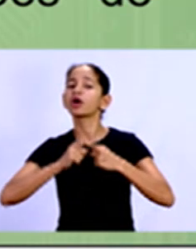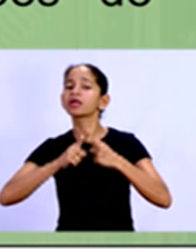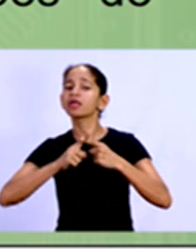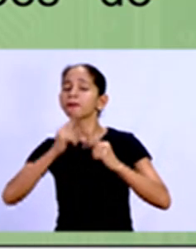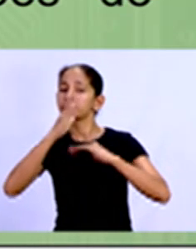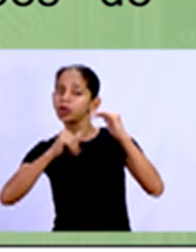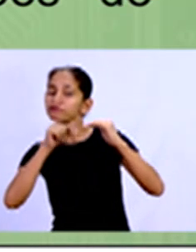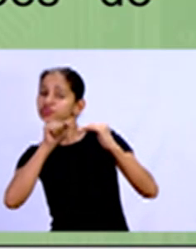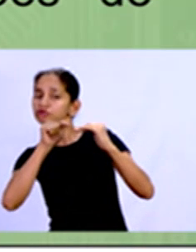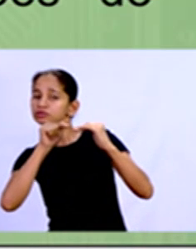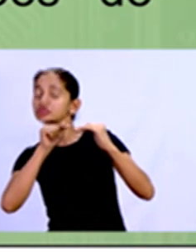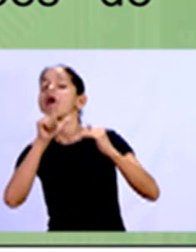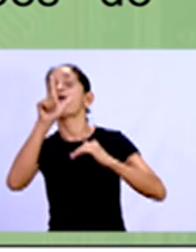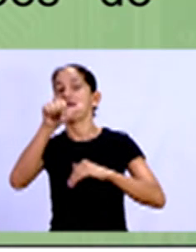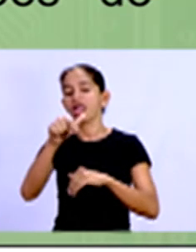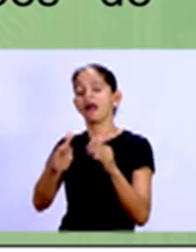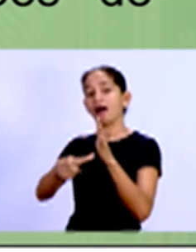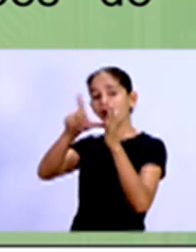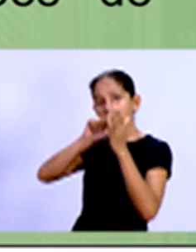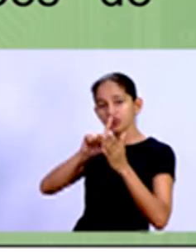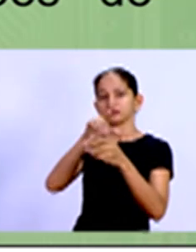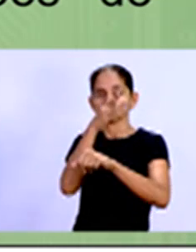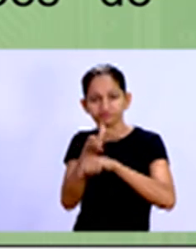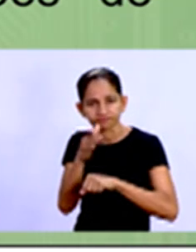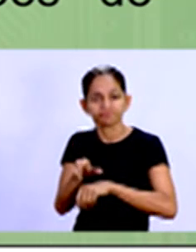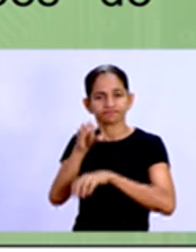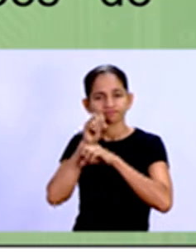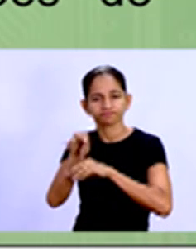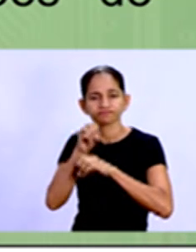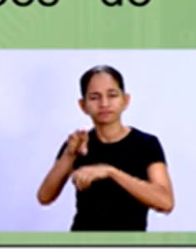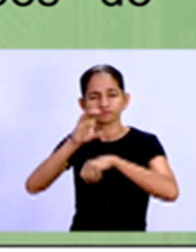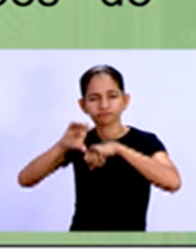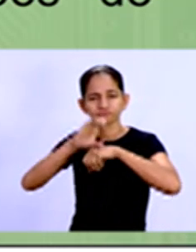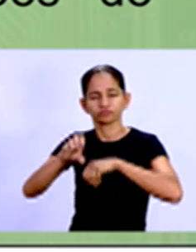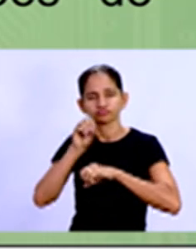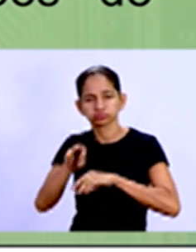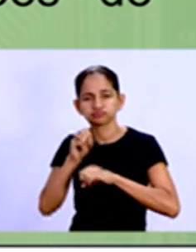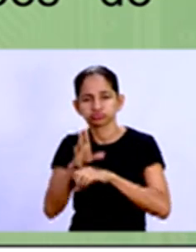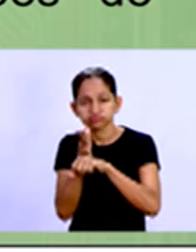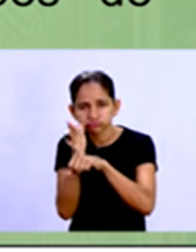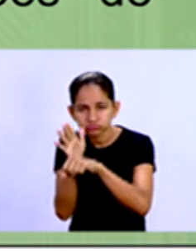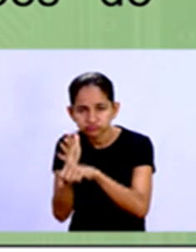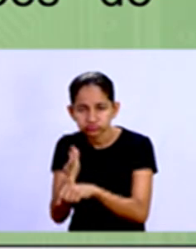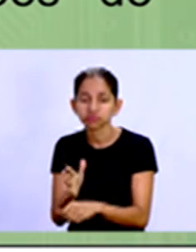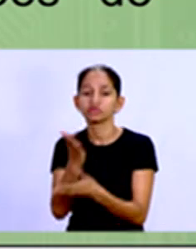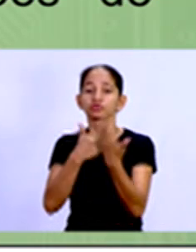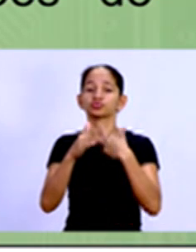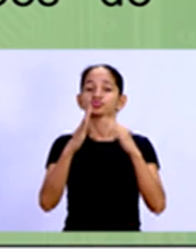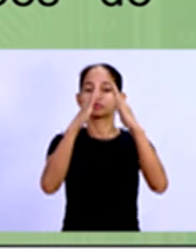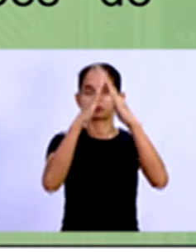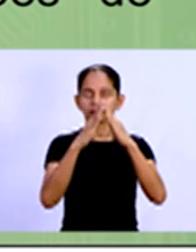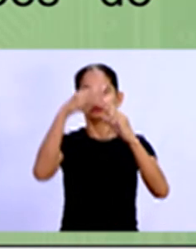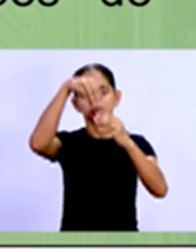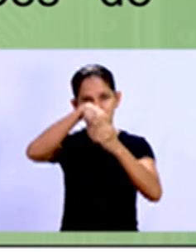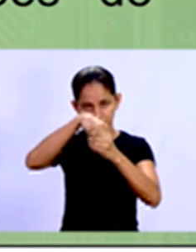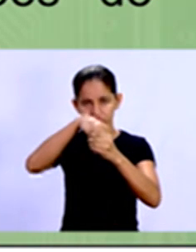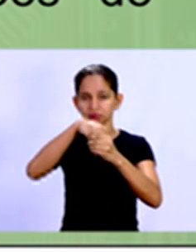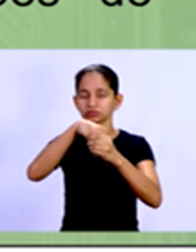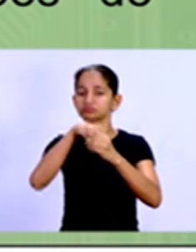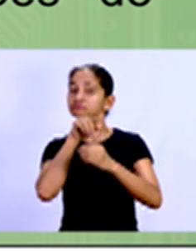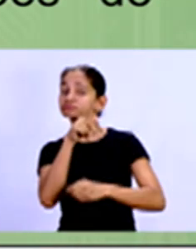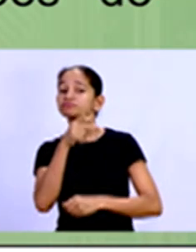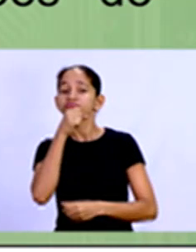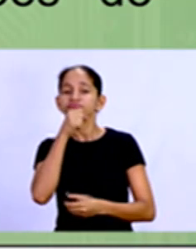ele recebe uma capacitação para ser profissional, que no âmbito domiciliar, ou seja, na residência